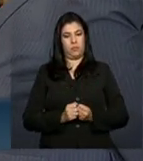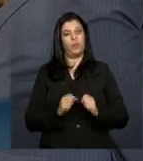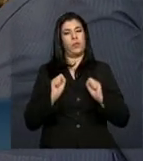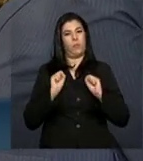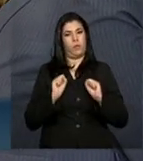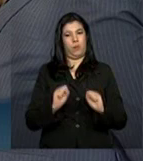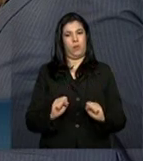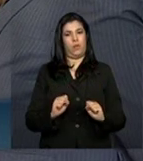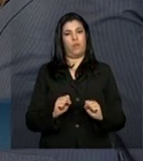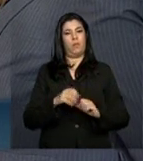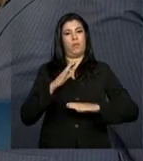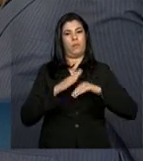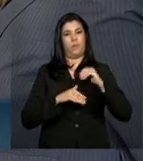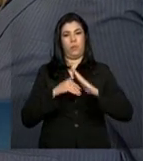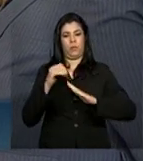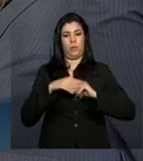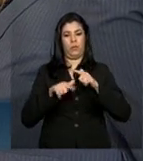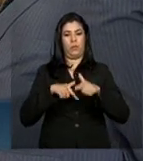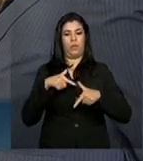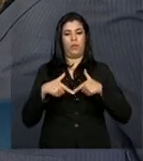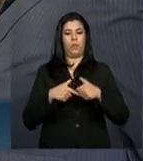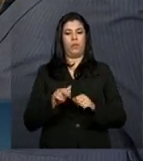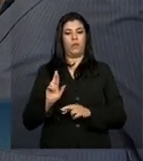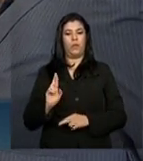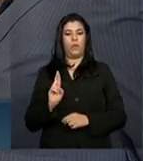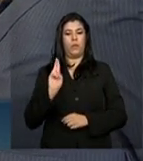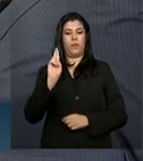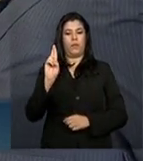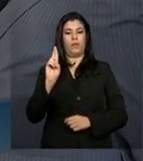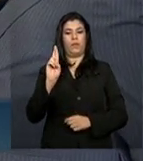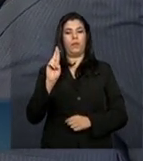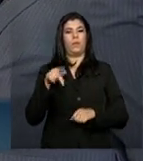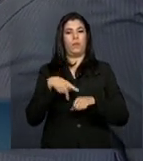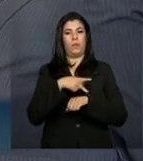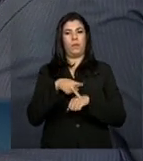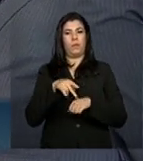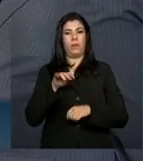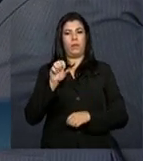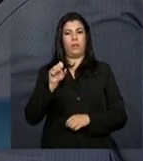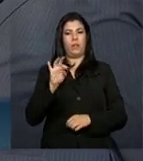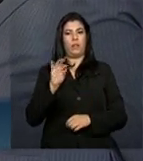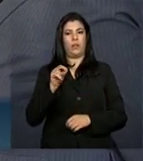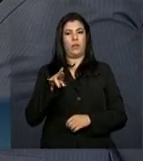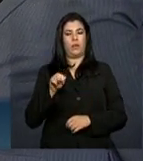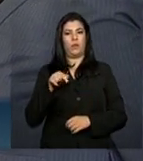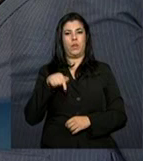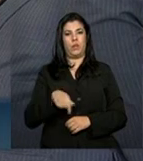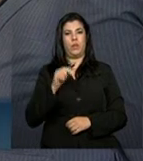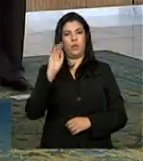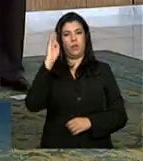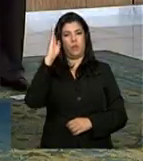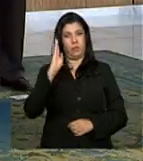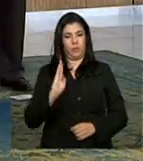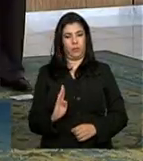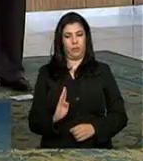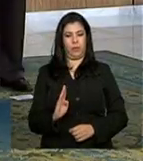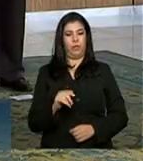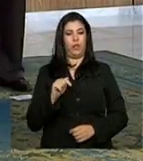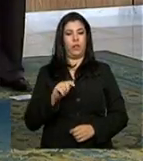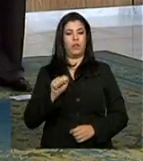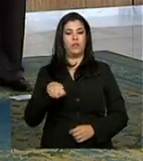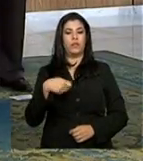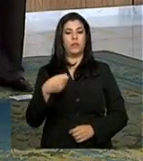poderá passar a atuar como representante da Estônia aqui no Brasil. A Estônia, que é um país